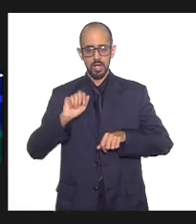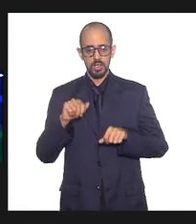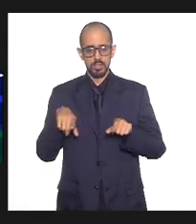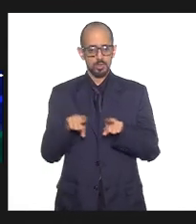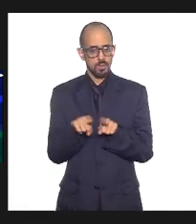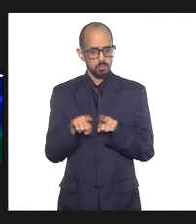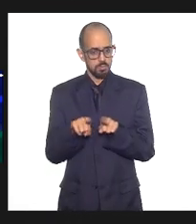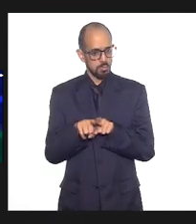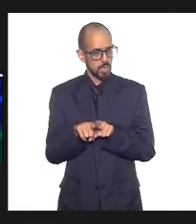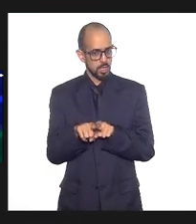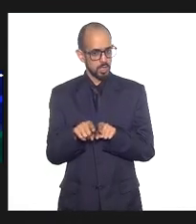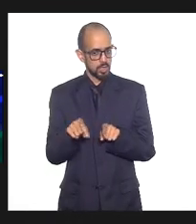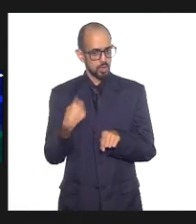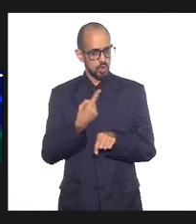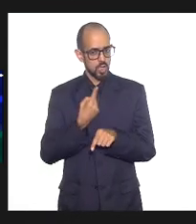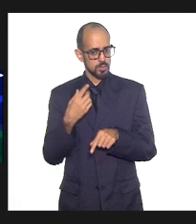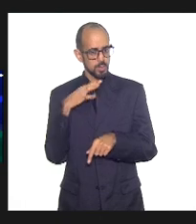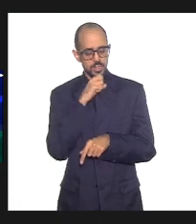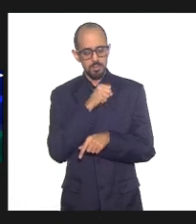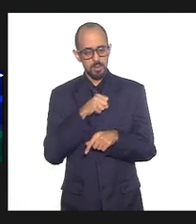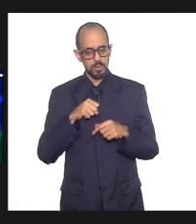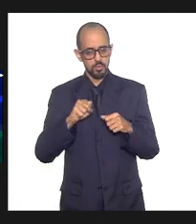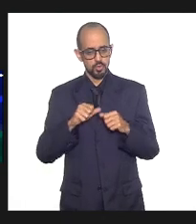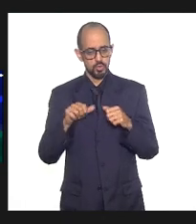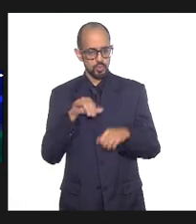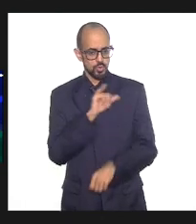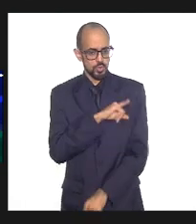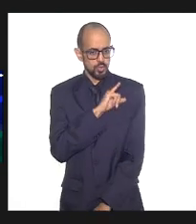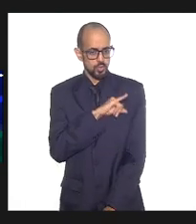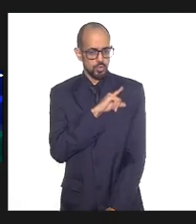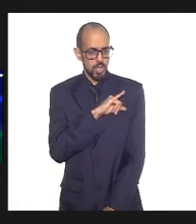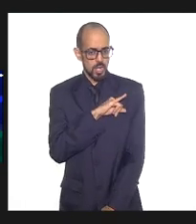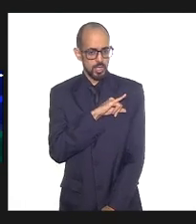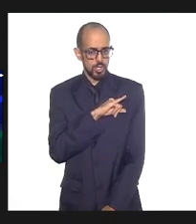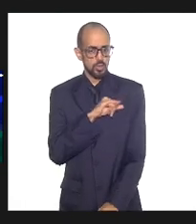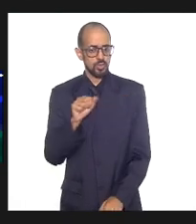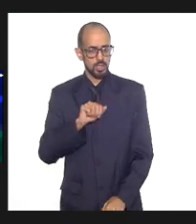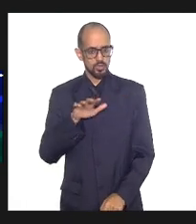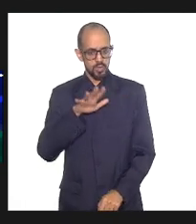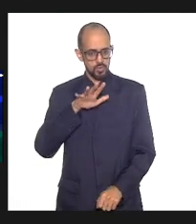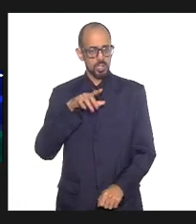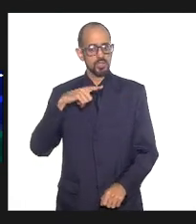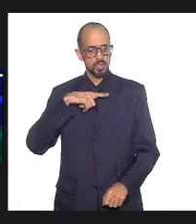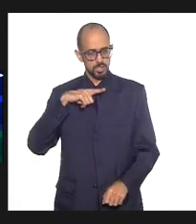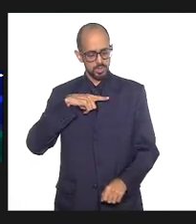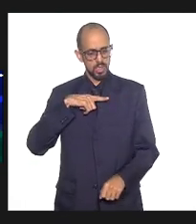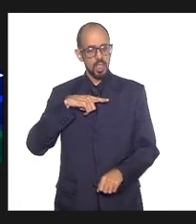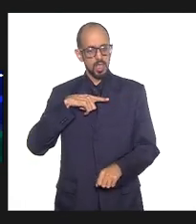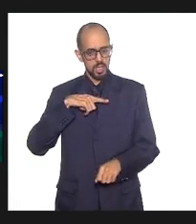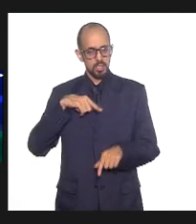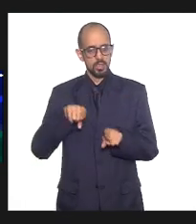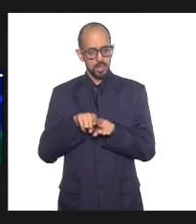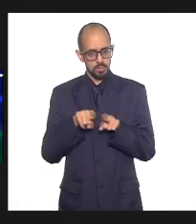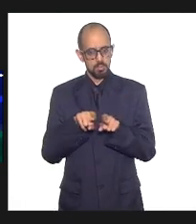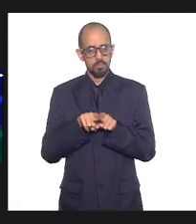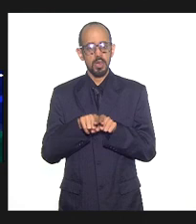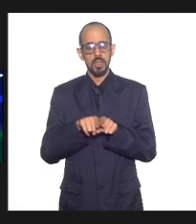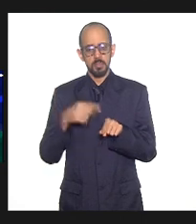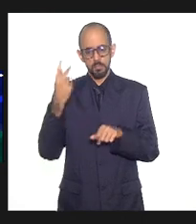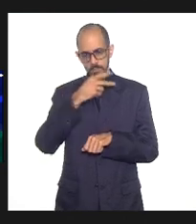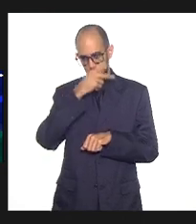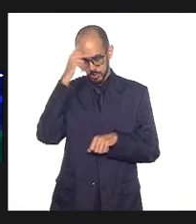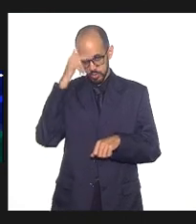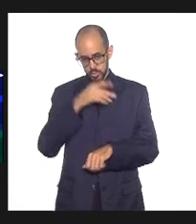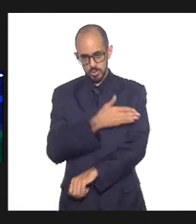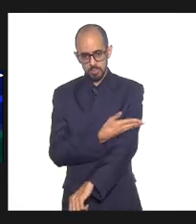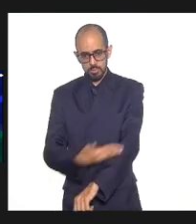para a periferia. A gente percebe no próprio Rio de Janeiro uma certa quantidade de favelas que, predominantemente, a cor das pessoas é da